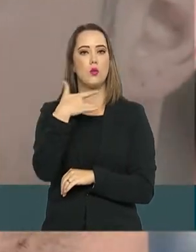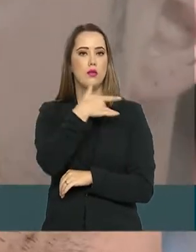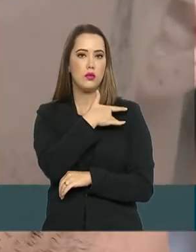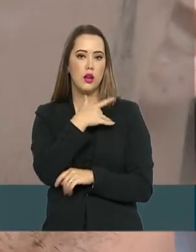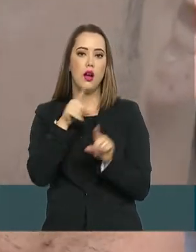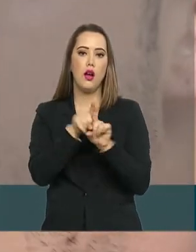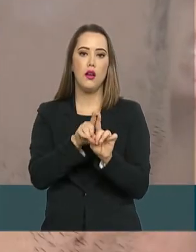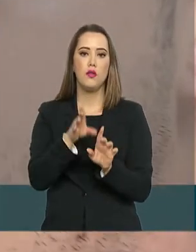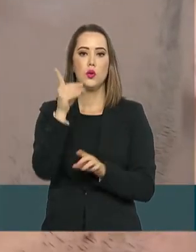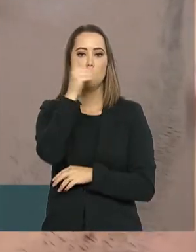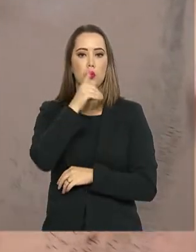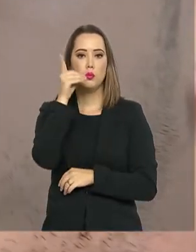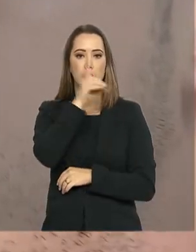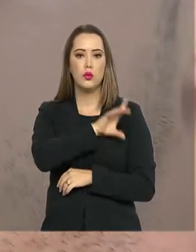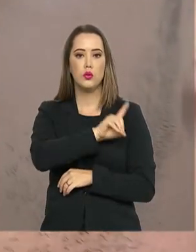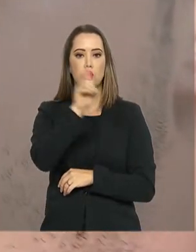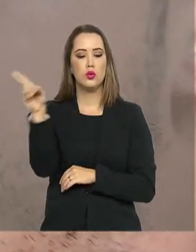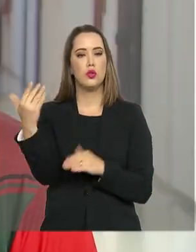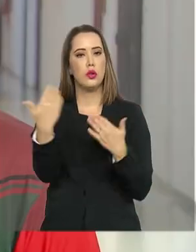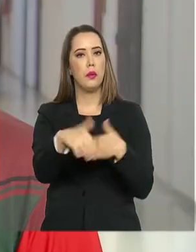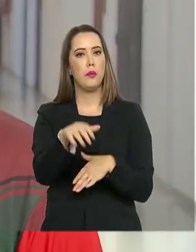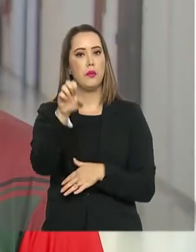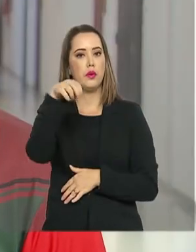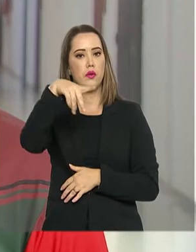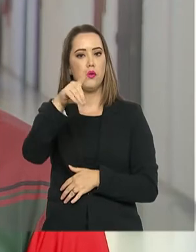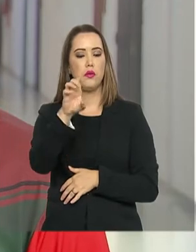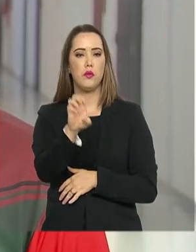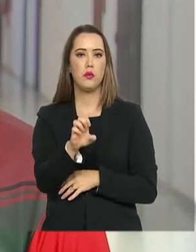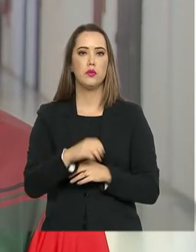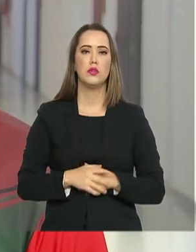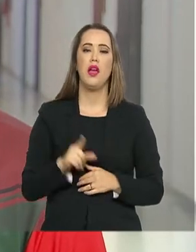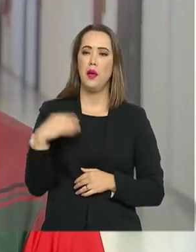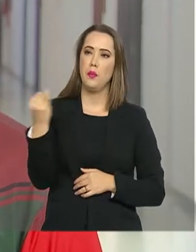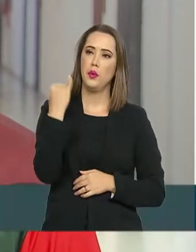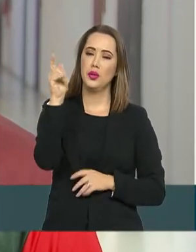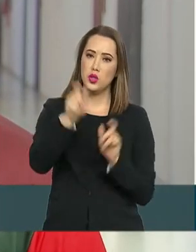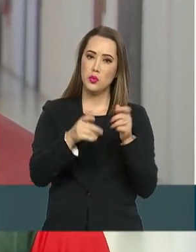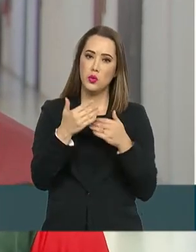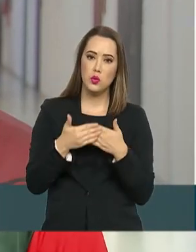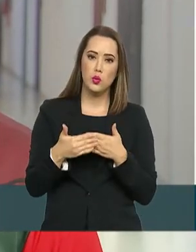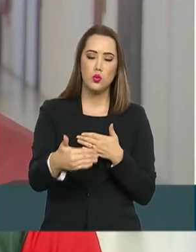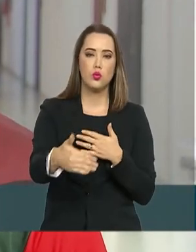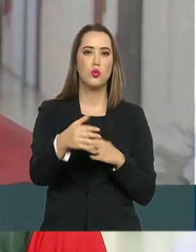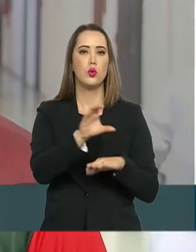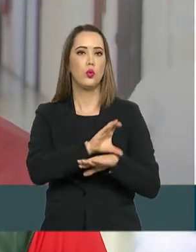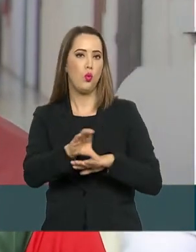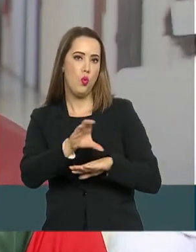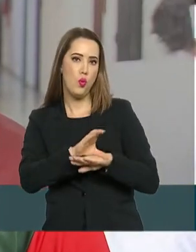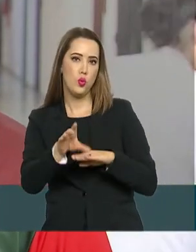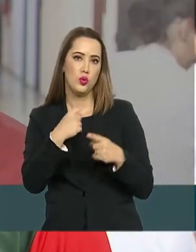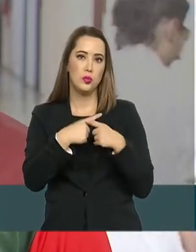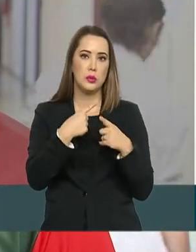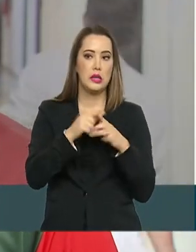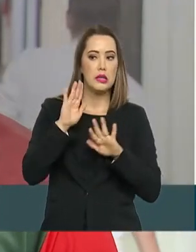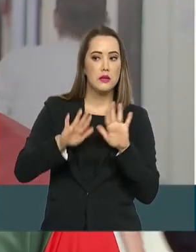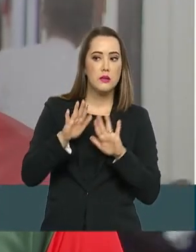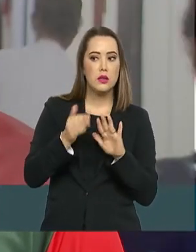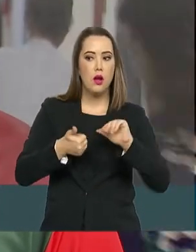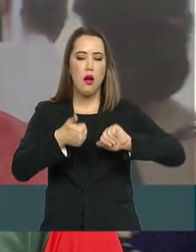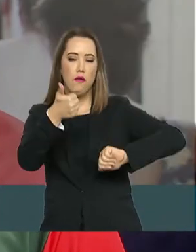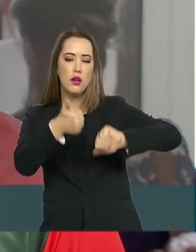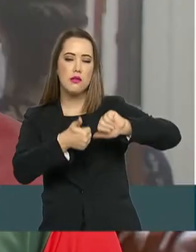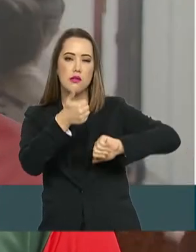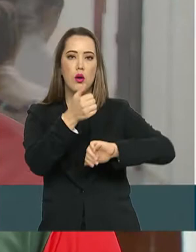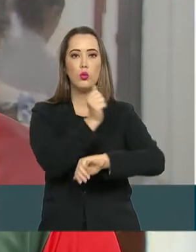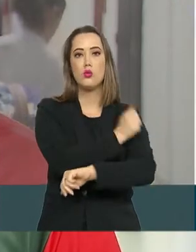Exame, que avalia a qualidade do ensino superior. É importante para o pessoal que ainda vai ficar, porque, de repente, levando em conta o desempenho dos